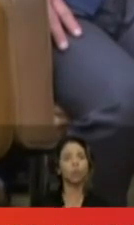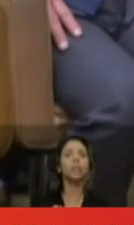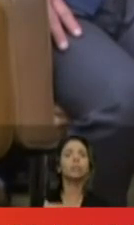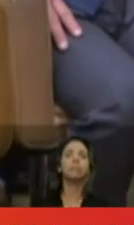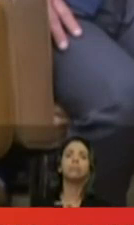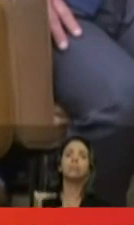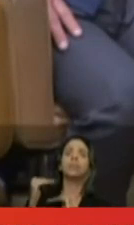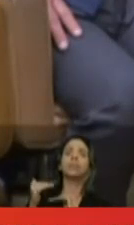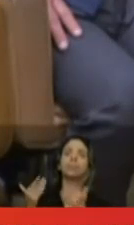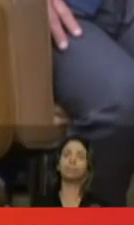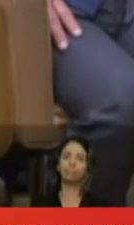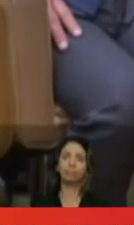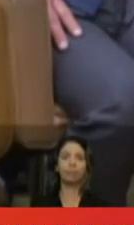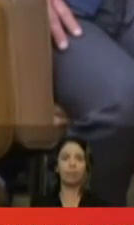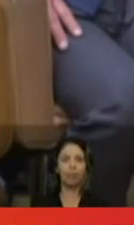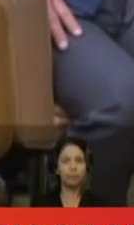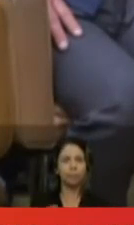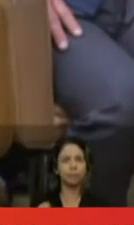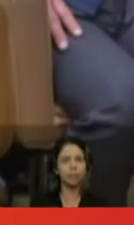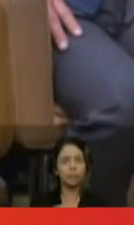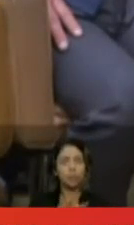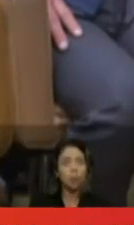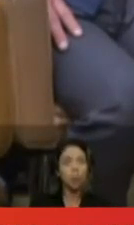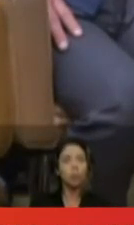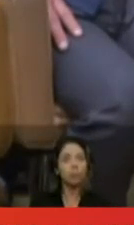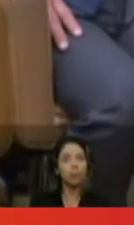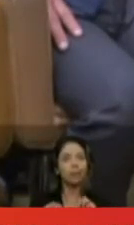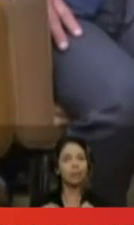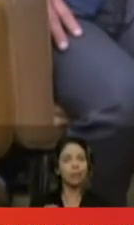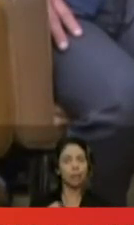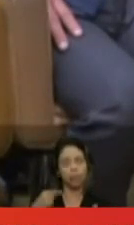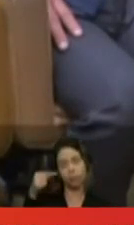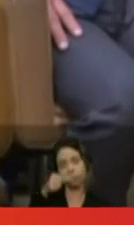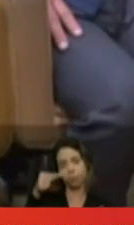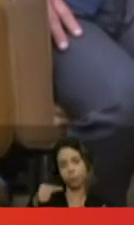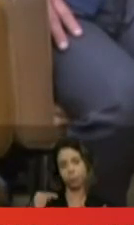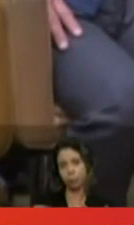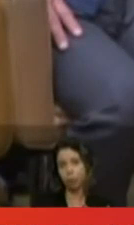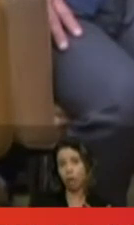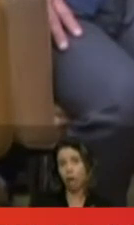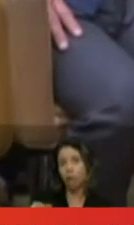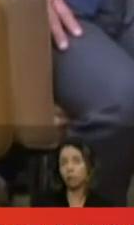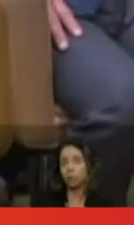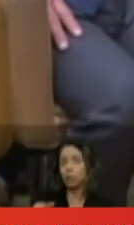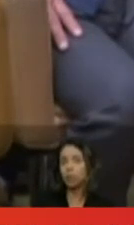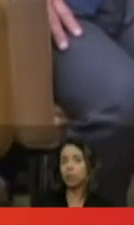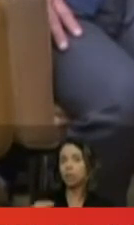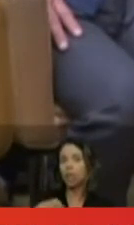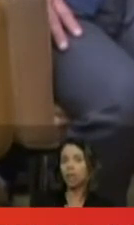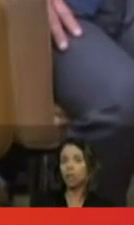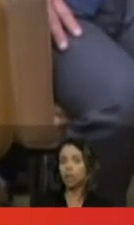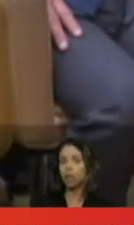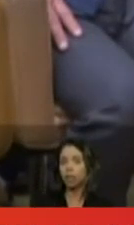deve ser condenado. Mas você acha hoje, o Supremo que a gente tem hoje, ele consegue colocar em prática